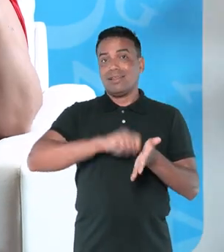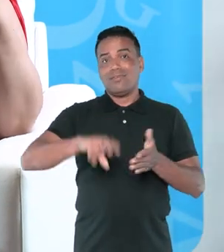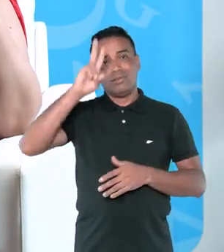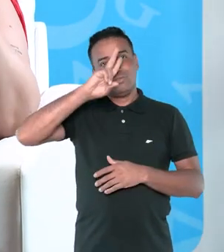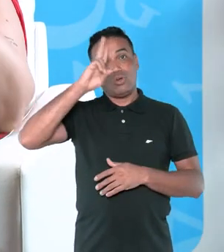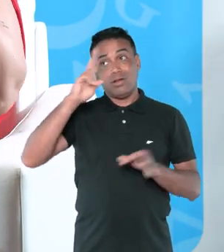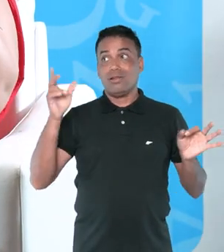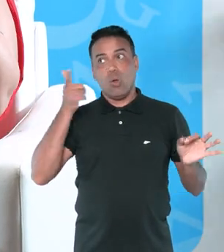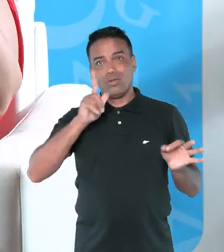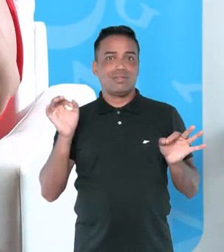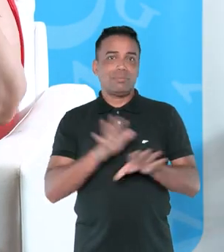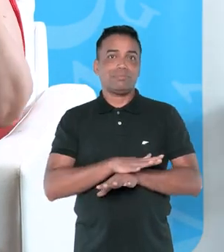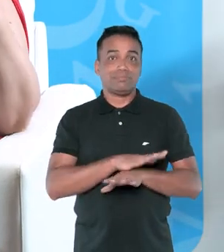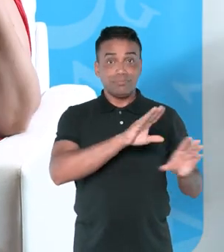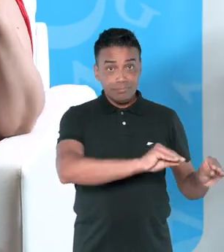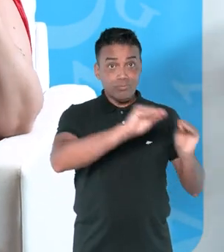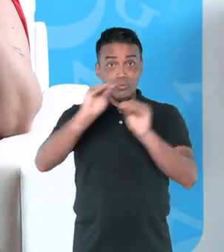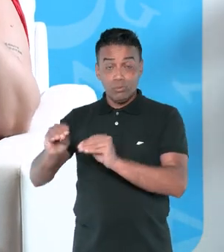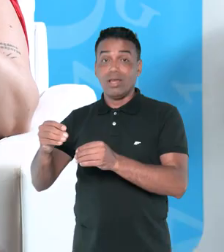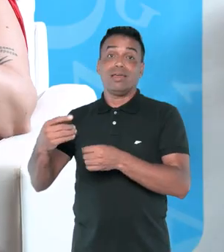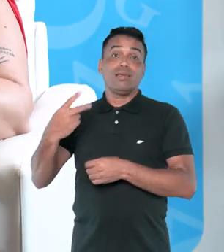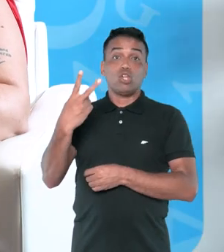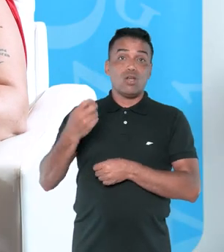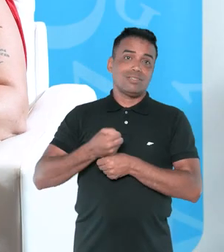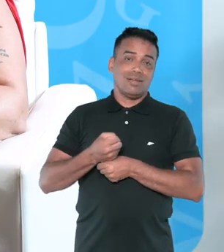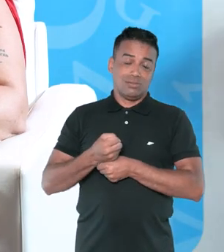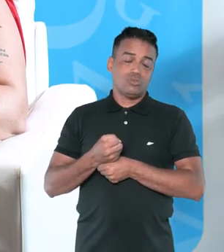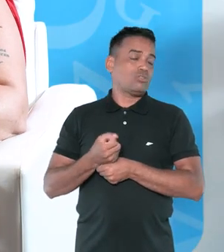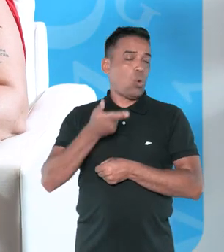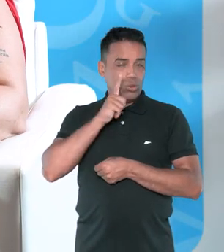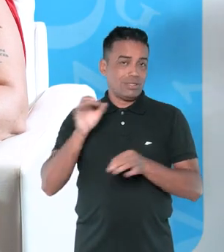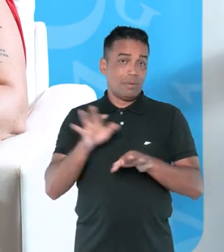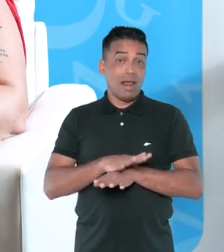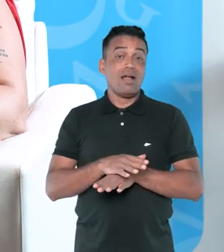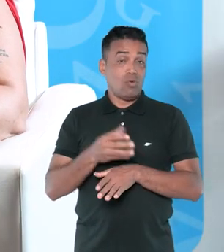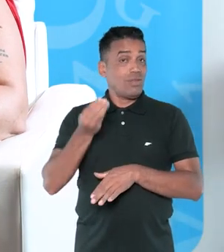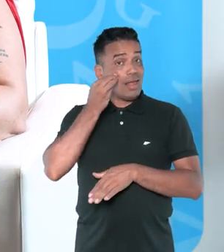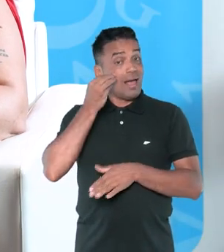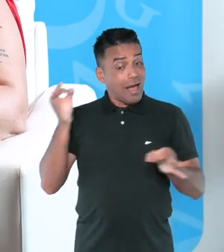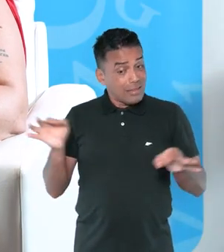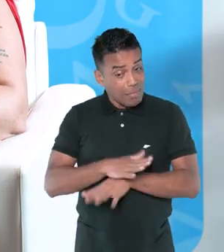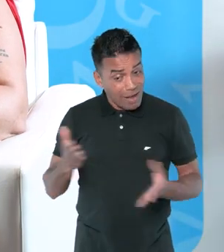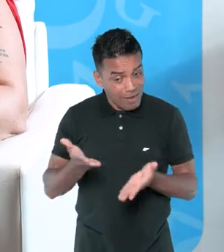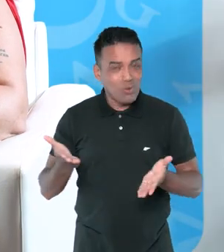e ainda não terminei. Eu me mudei tem 2 anos, ainda não terminei, mas vou terminar agora. Mas eu às vezes me